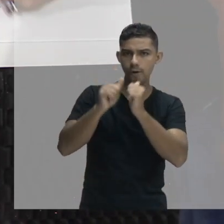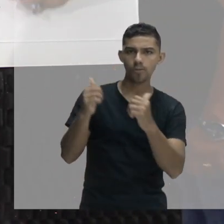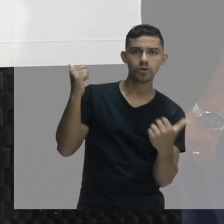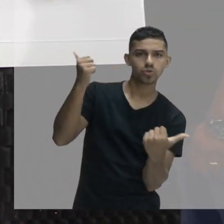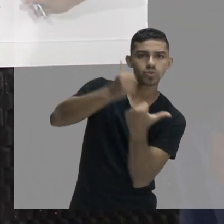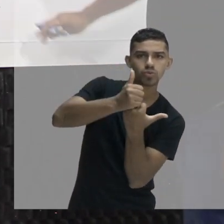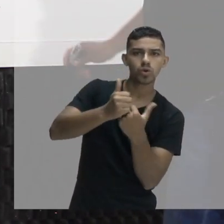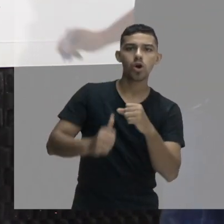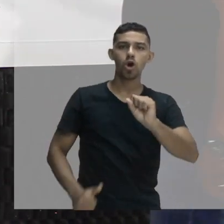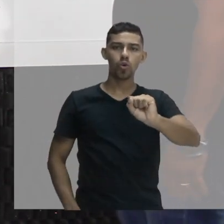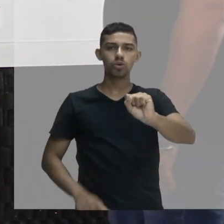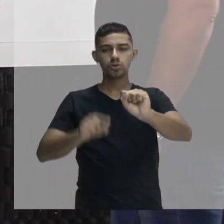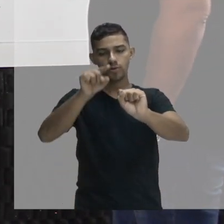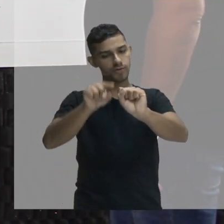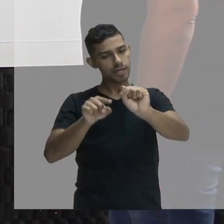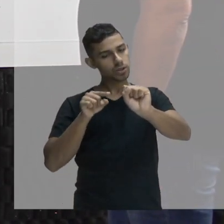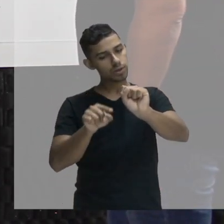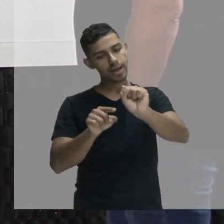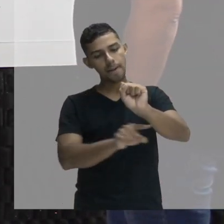dividido aqui por